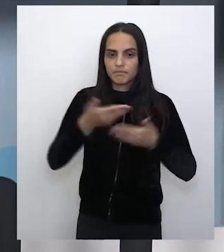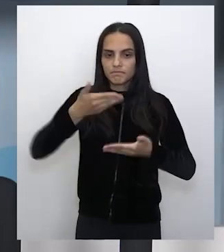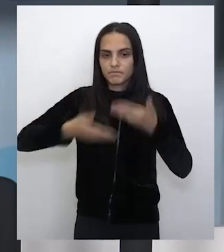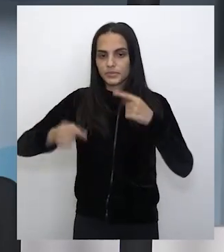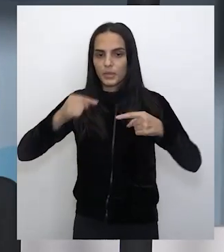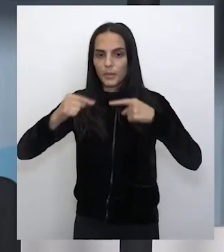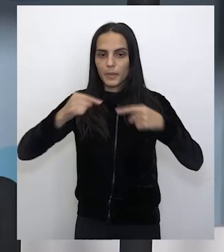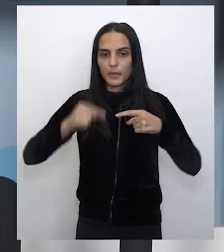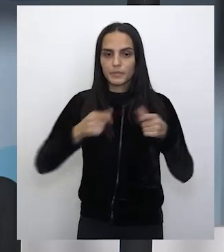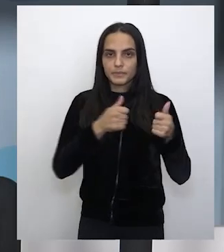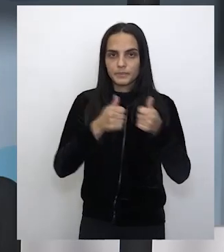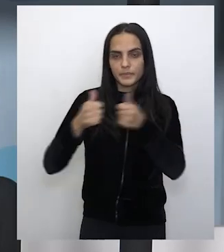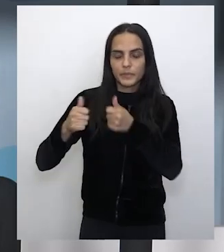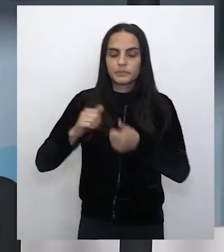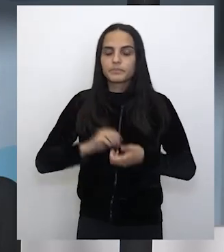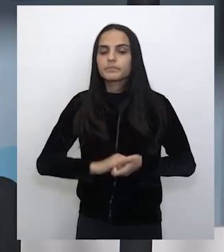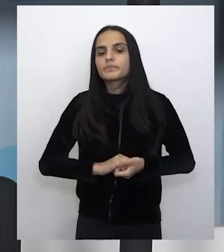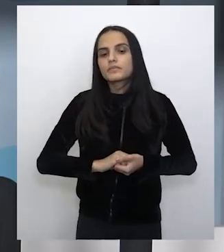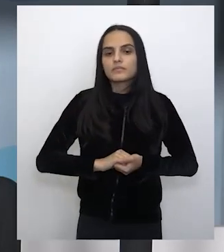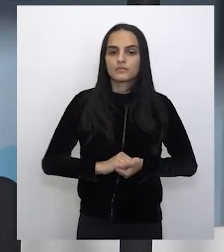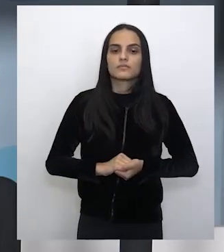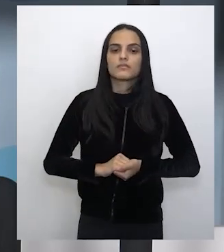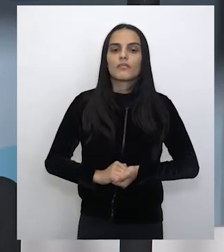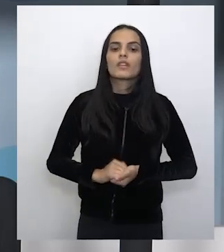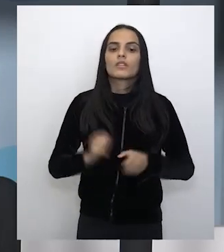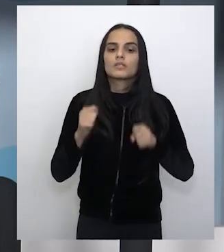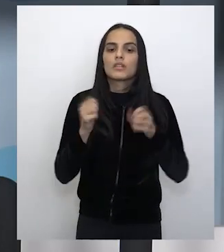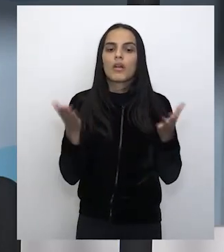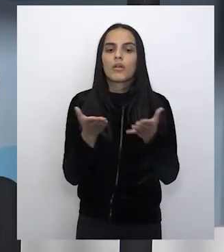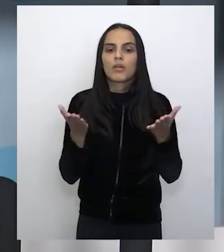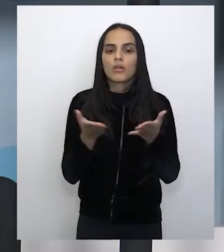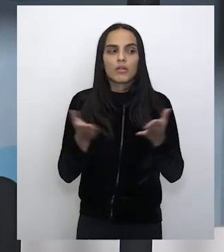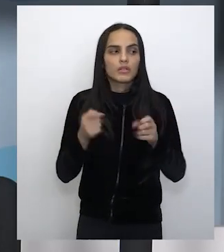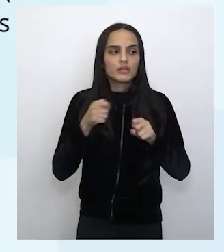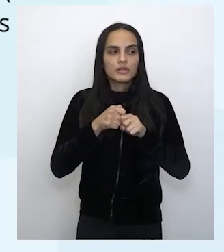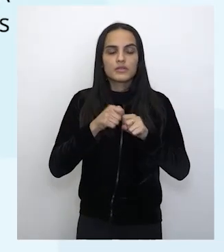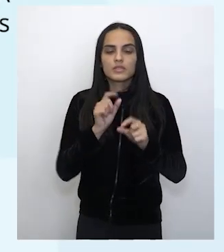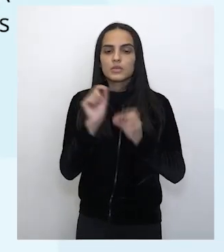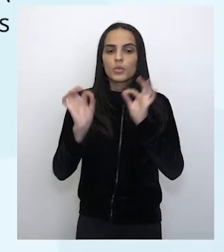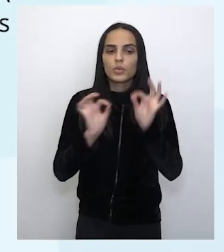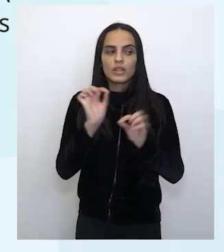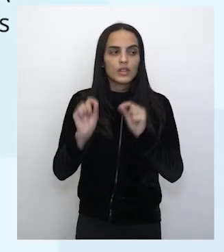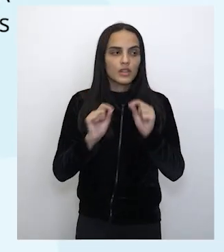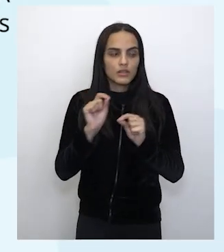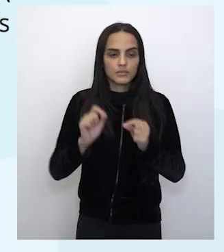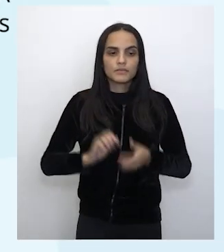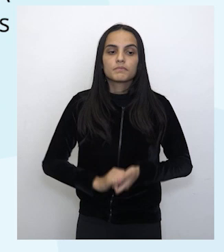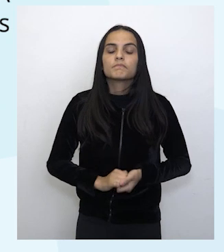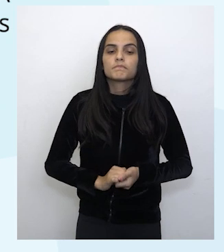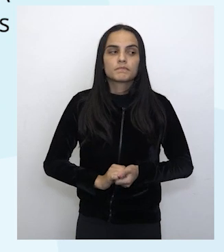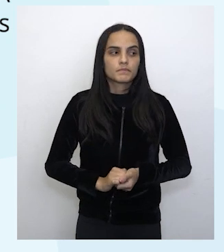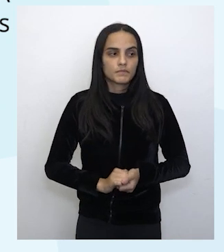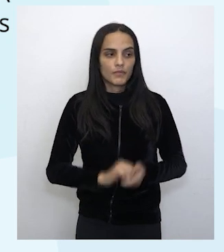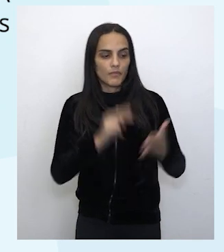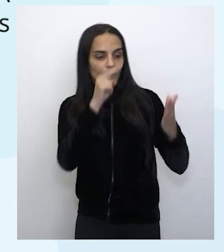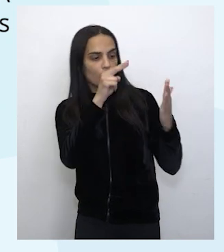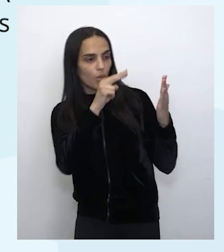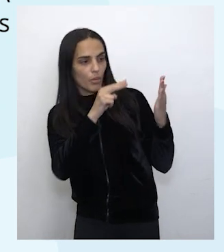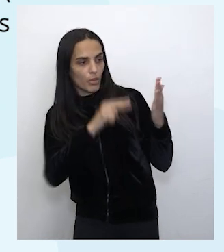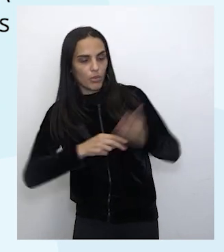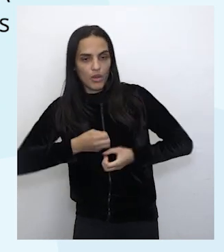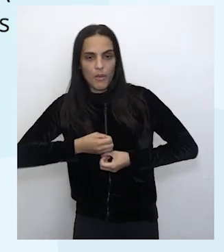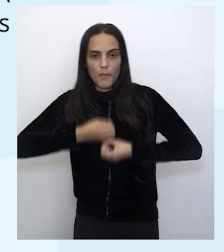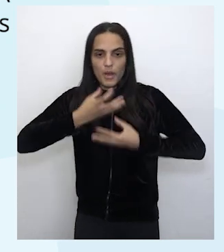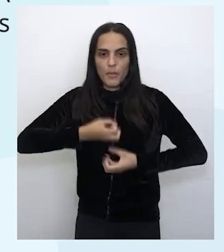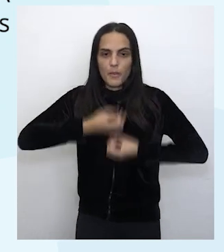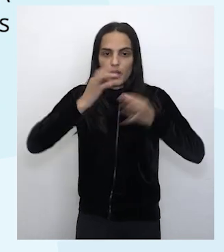gente vai trabalhar a produção desses textos. O que nós vamos fazer hoje? Os conteúdos. Leitura do poema Em Linha